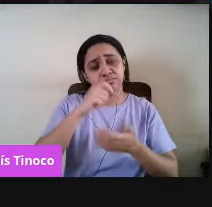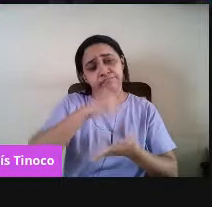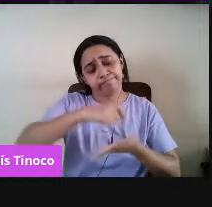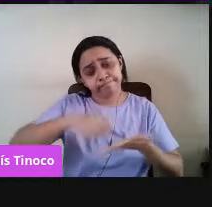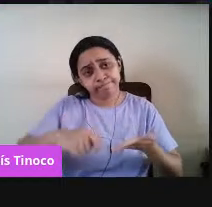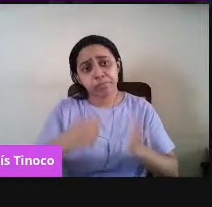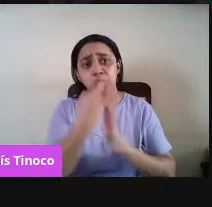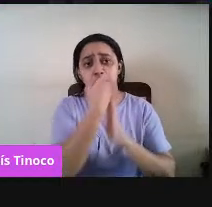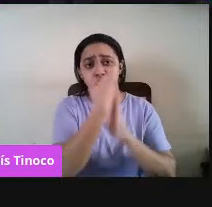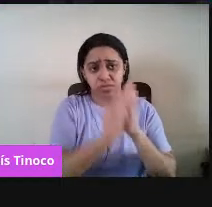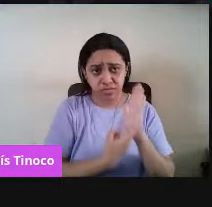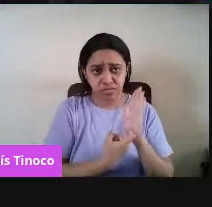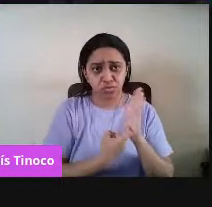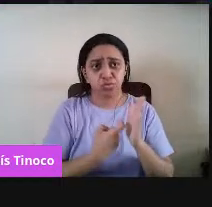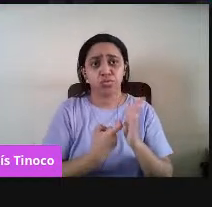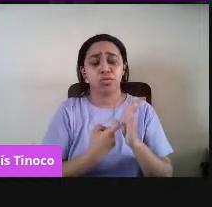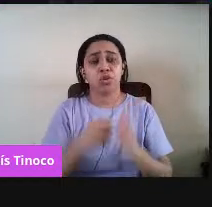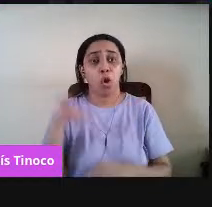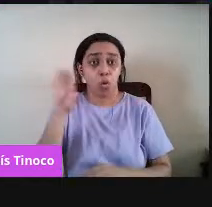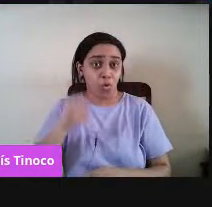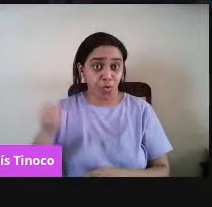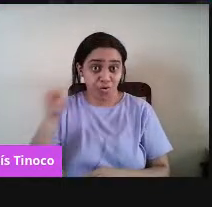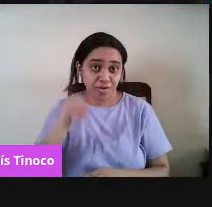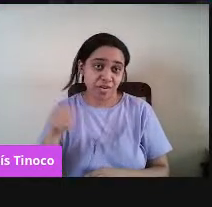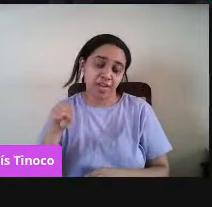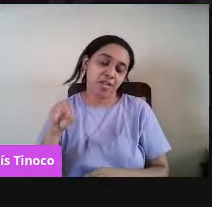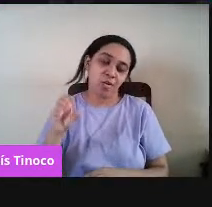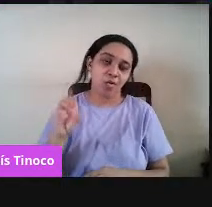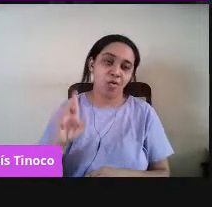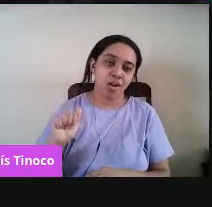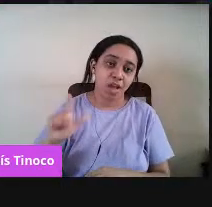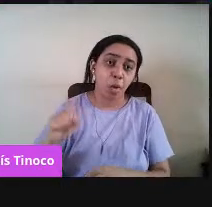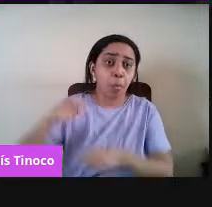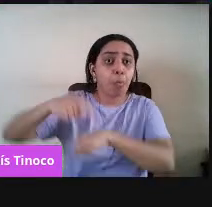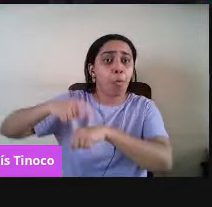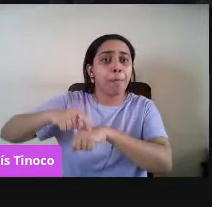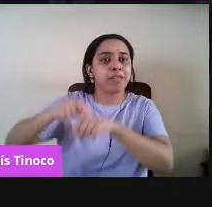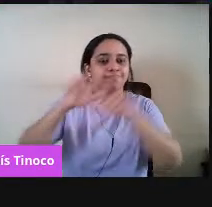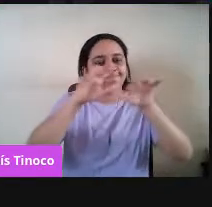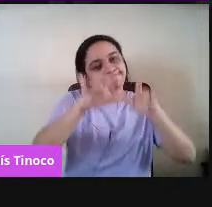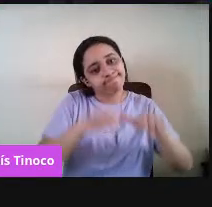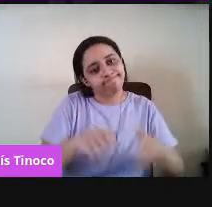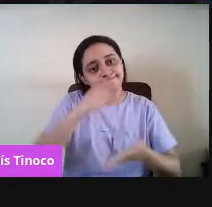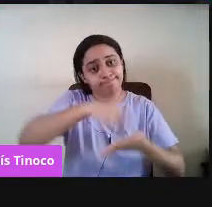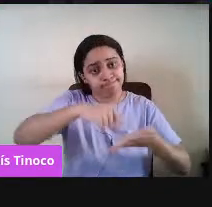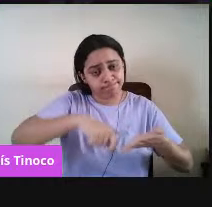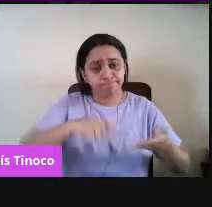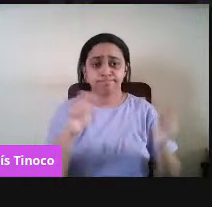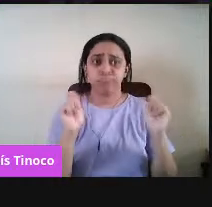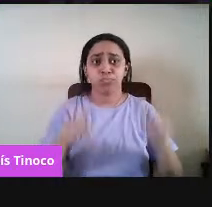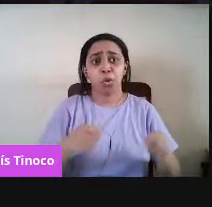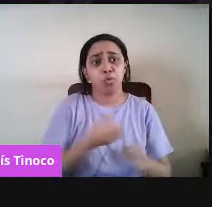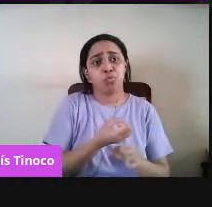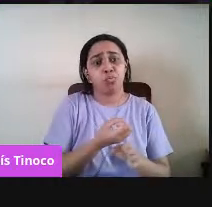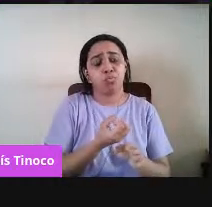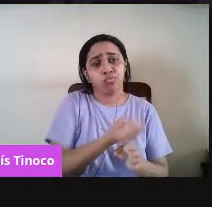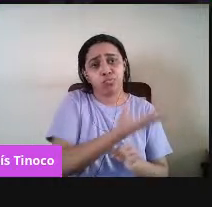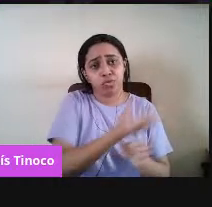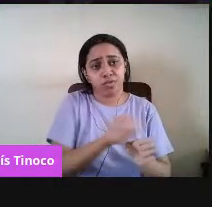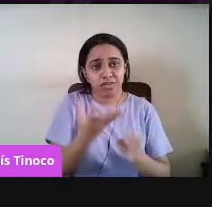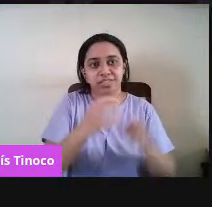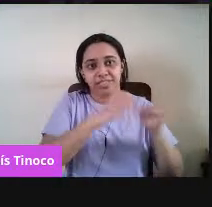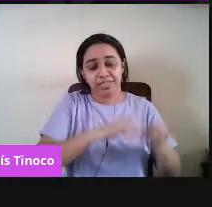sido produzido na modalidade oral, ao ser transcrito, fica na modalidade escrita. Na modalidade